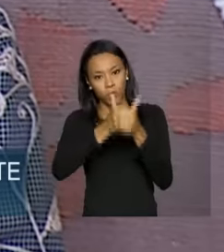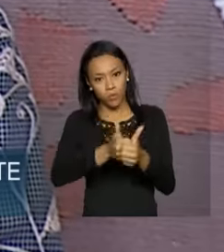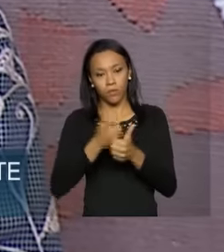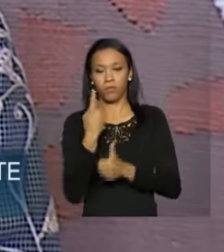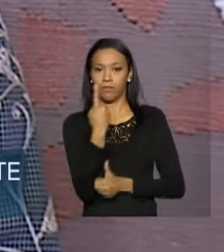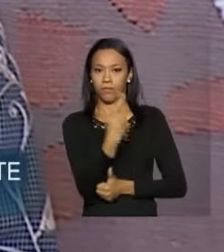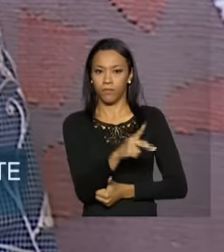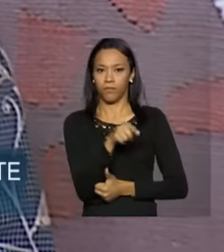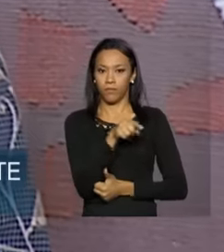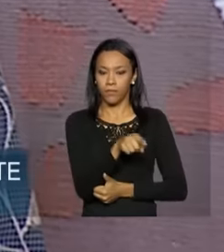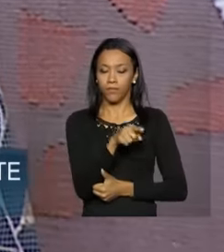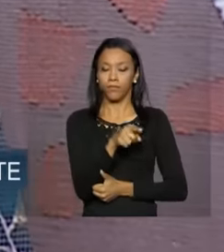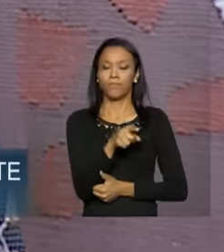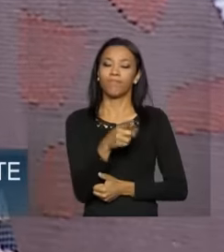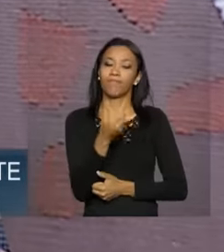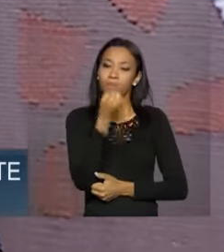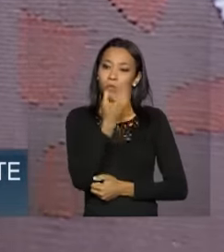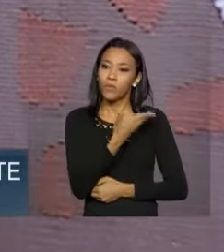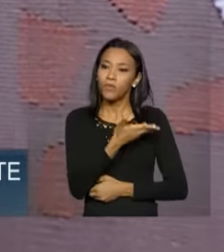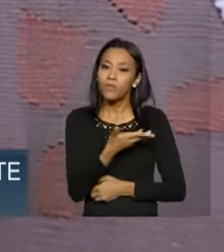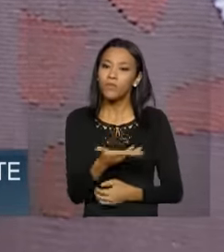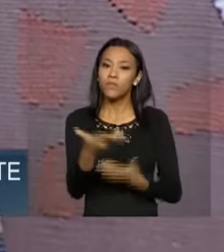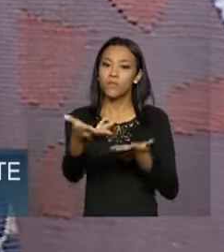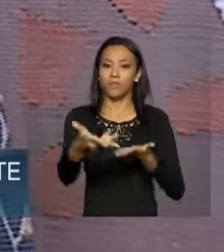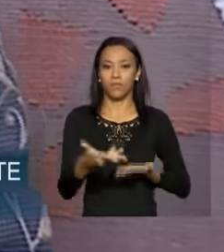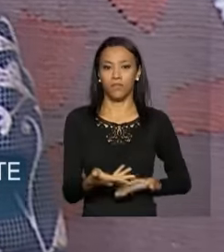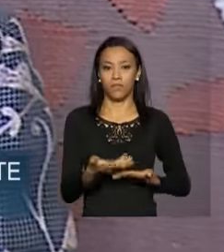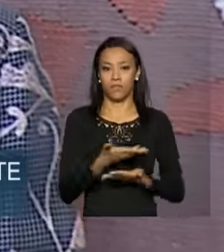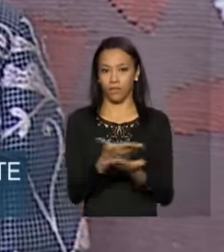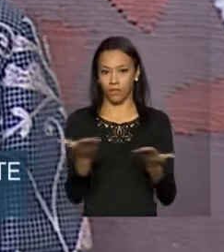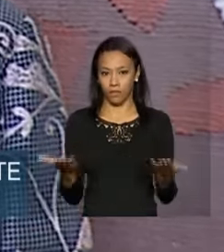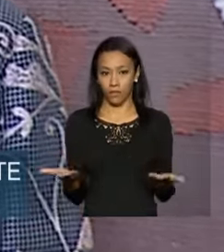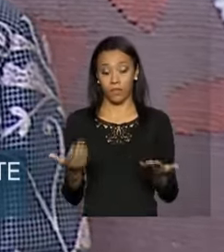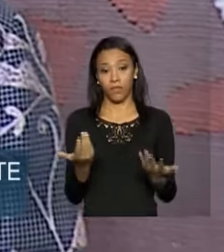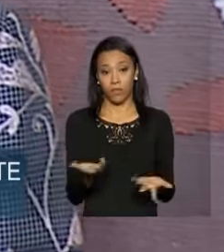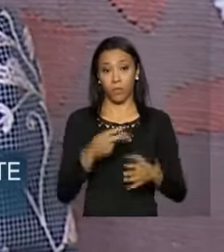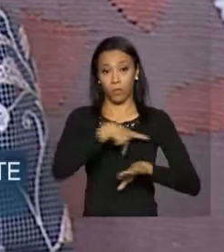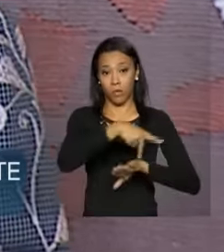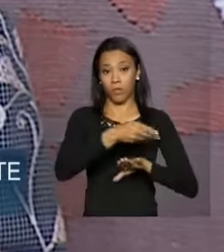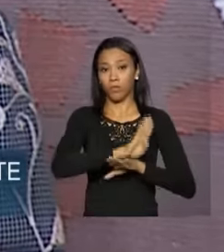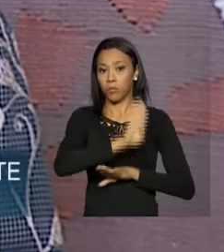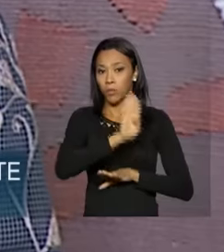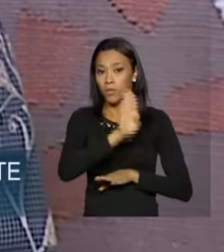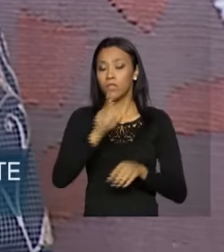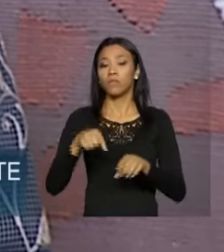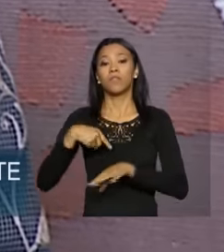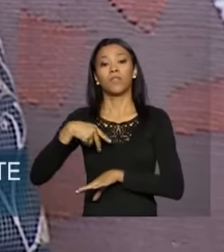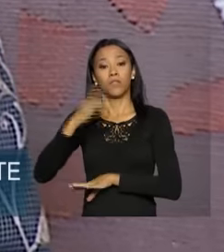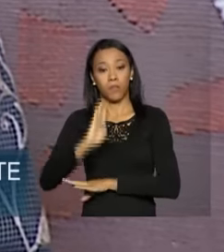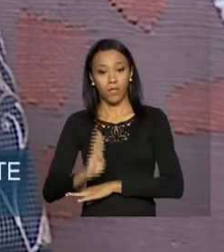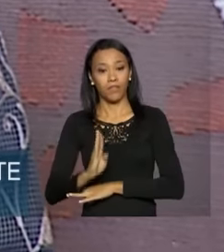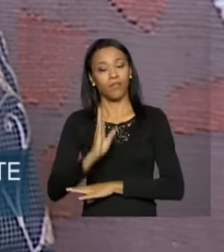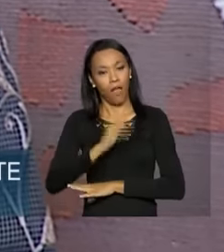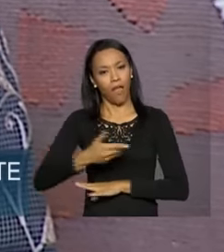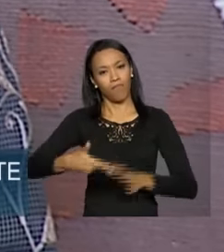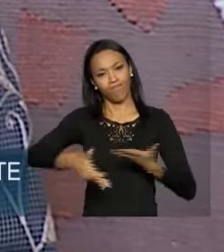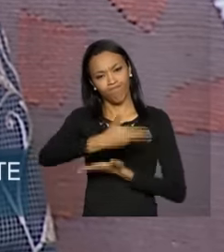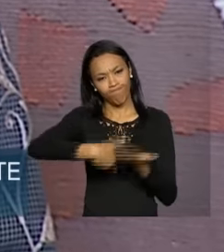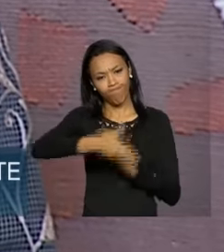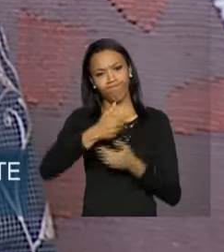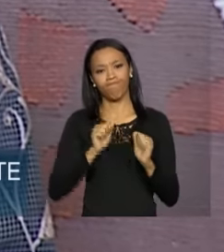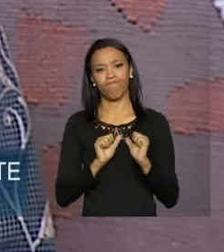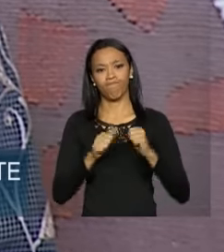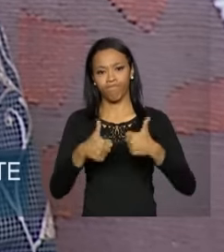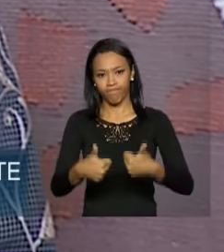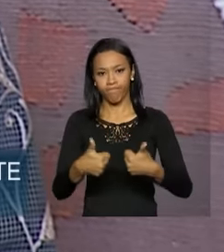reiterando-lhe as mais calorosas boas-vindas. A Bolívia e o Brasil são parceiros que, além de permanentes,